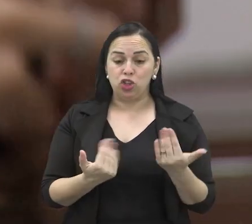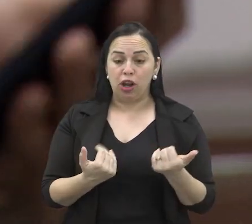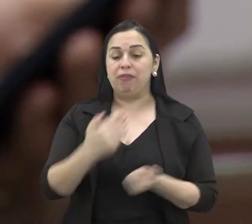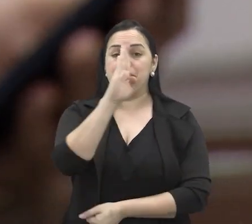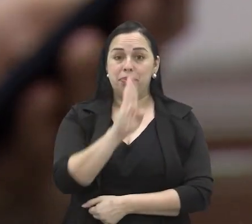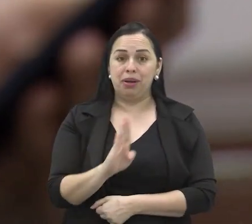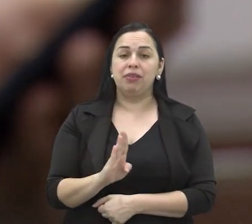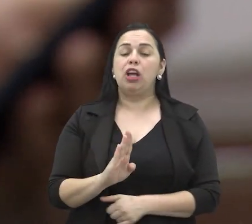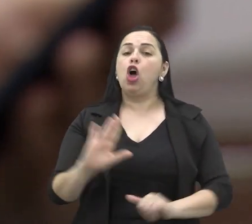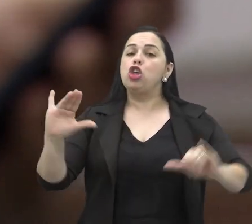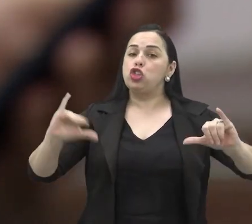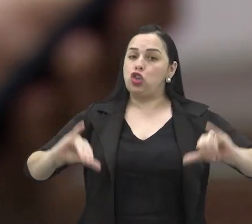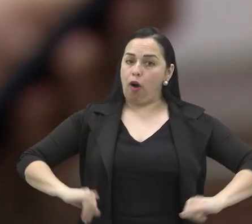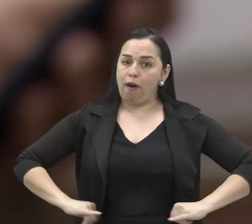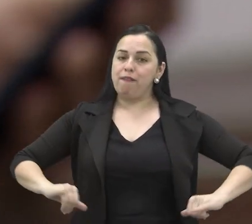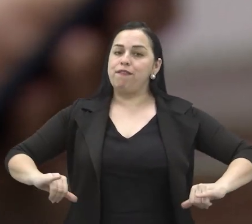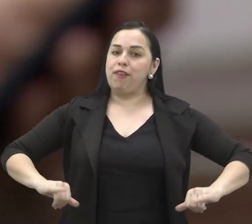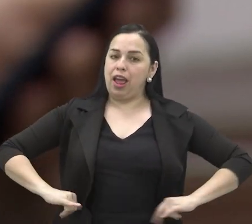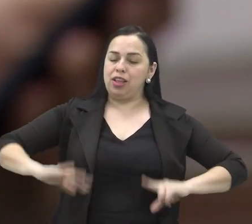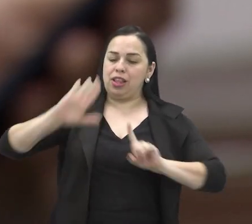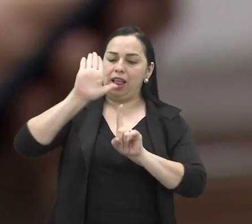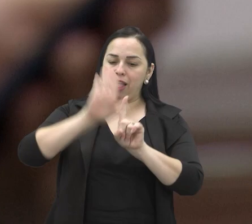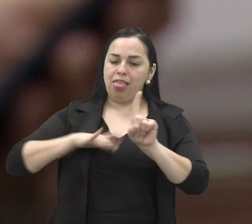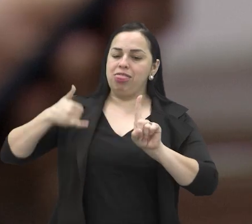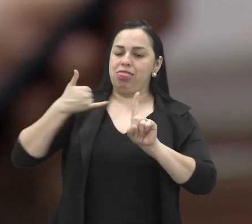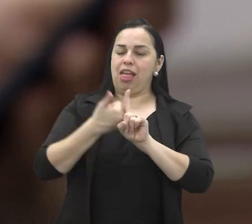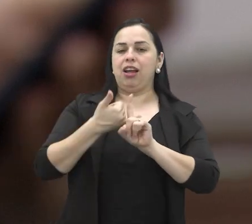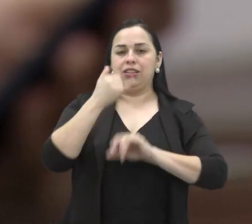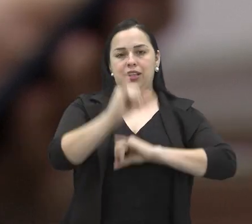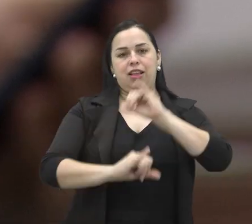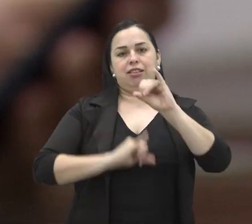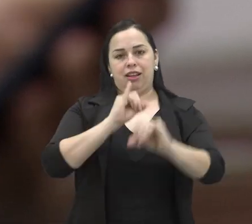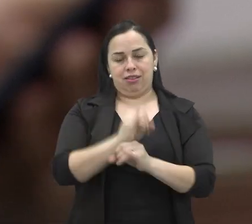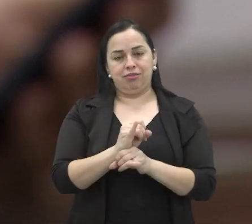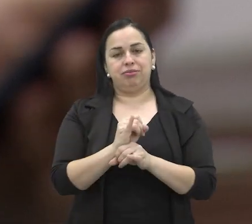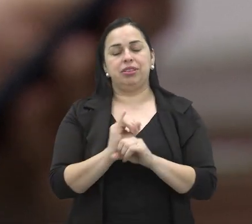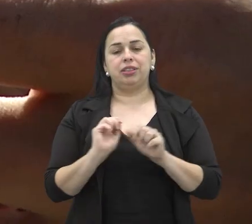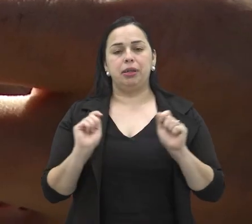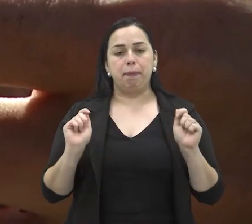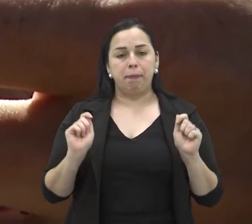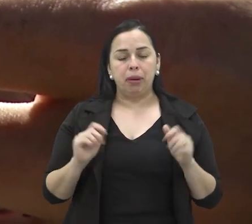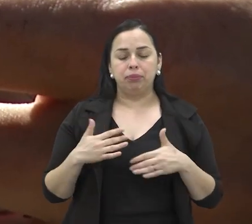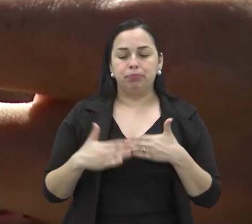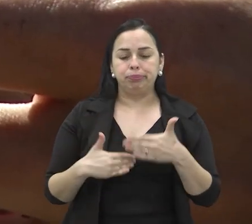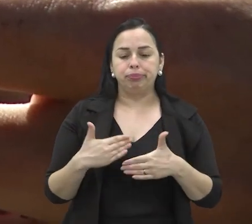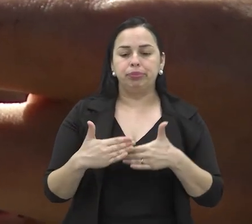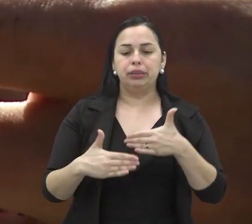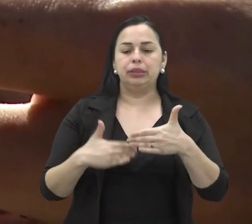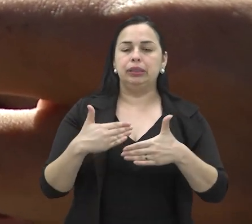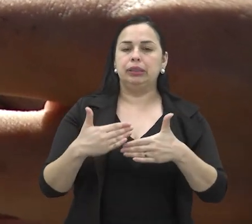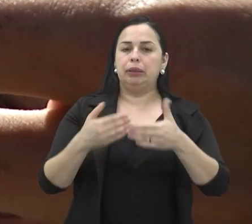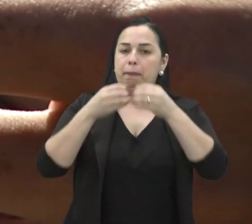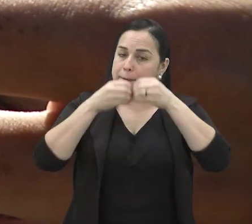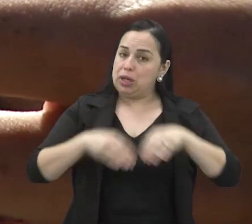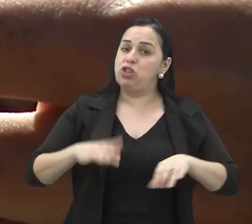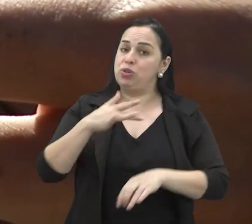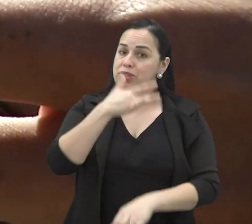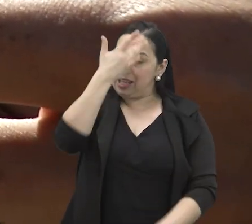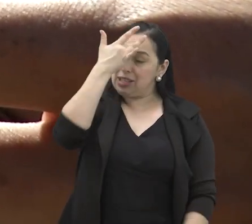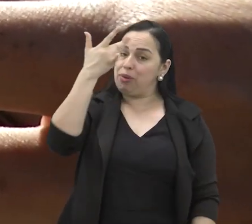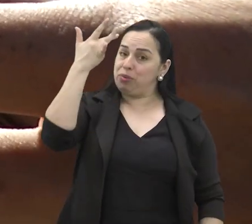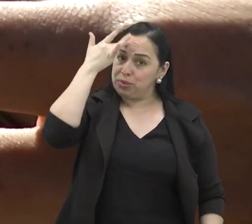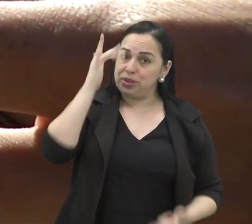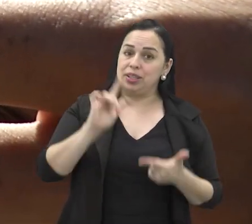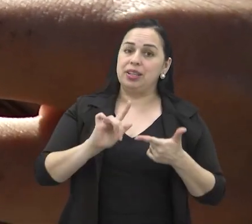dos jovens brasileiros sofrem com essa forma de violência digital, que pode causar impactos duradouros